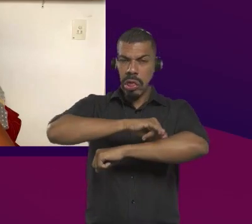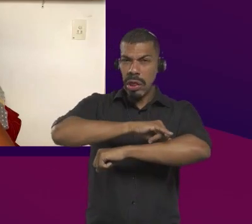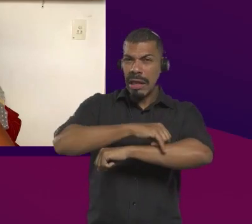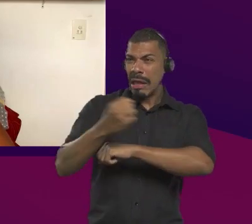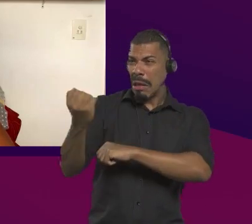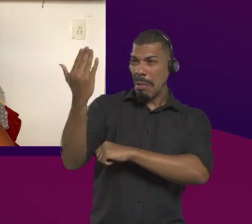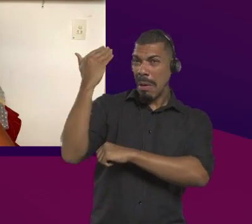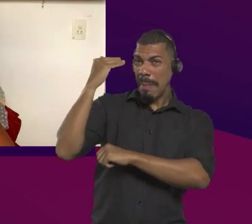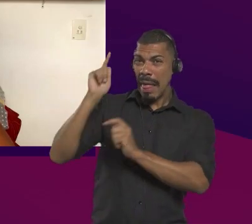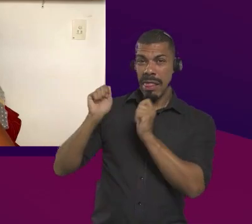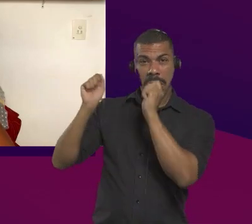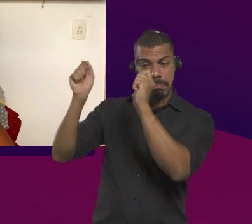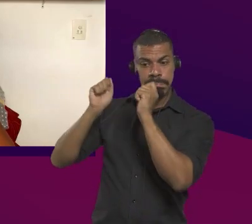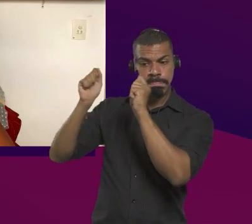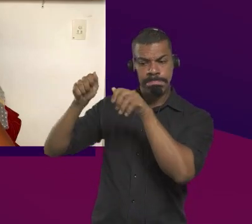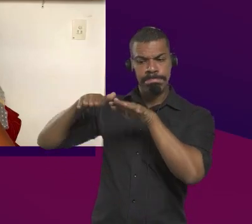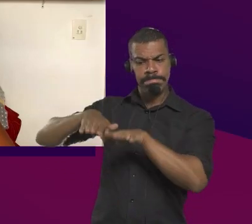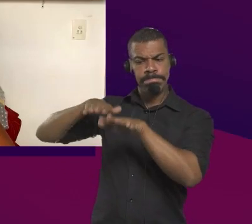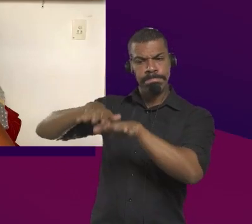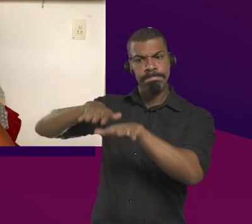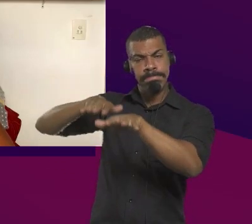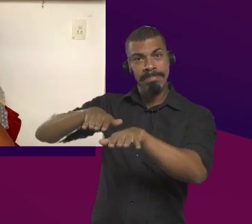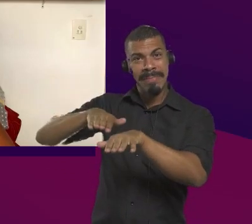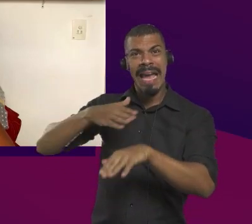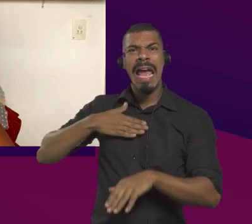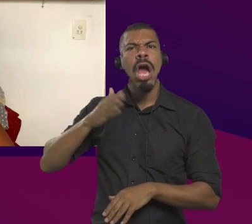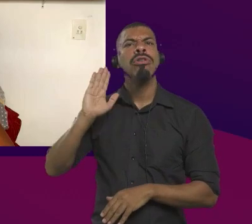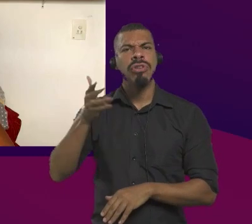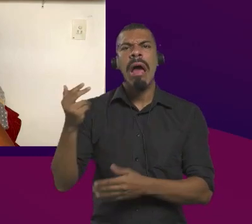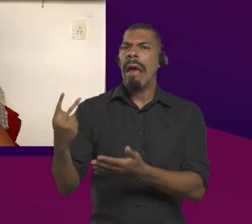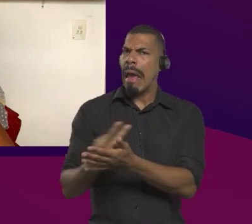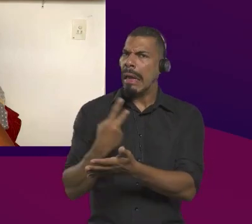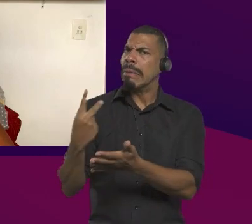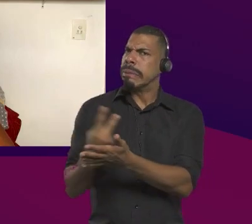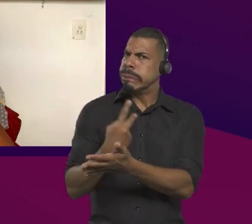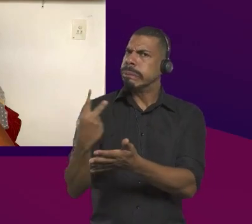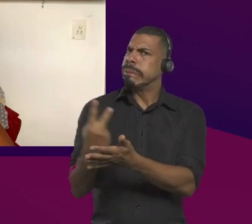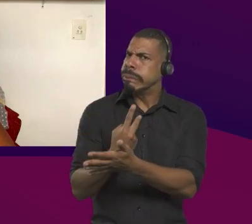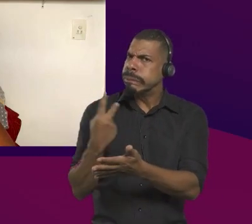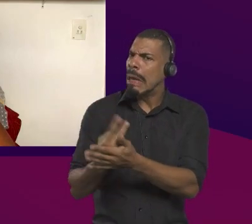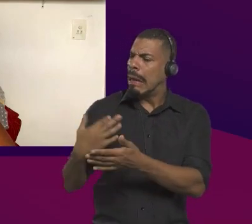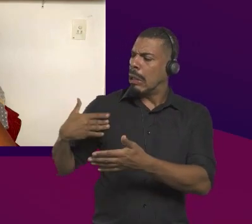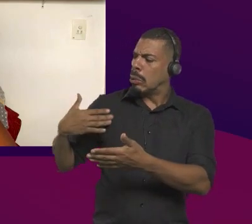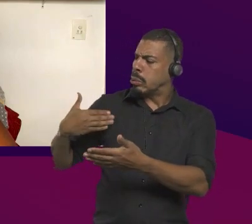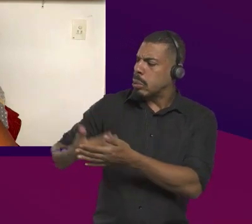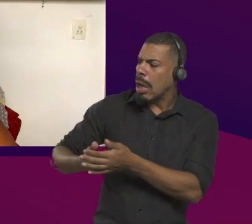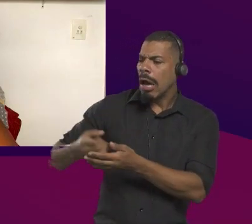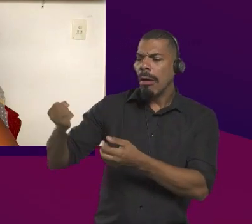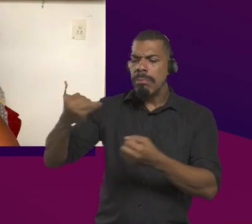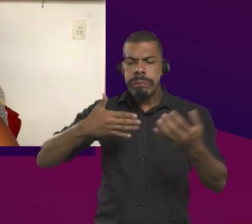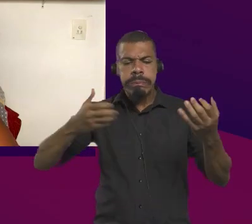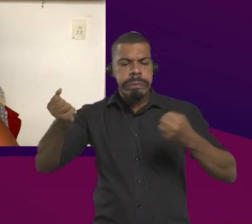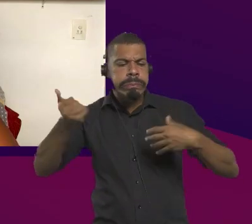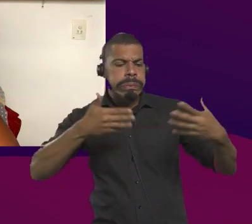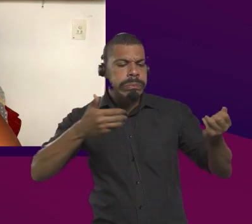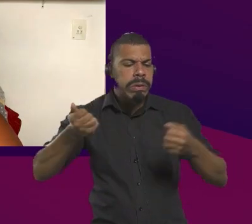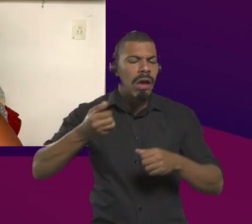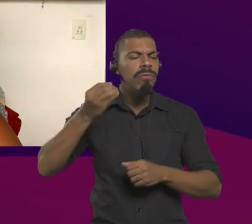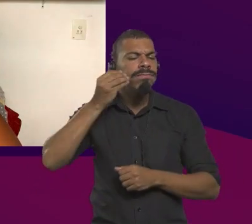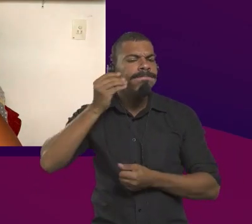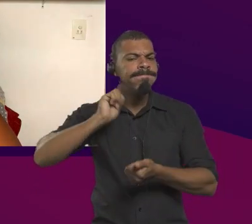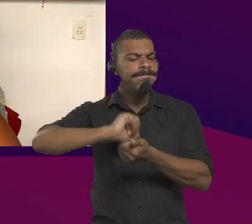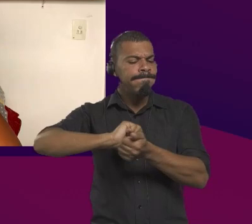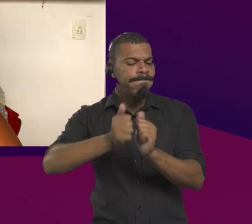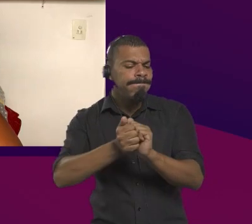muito militante, errei um monte também. E eu fui trazendo o meu assunto, conforme as coisas foram acontecendo na minha vida. Hoje eu falo muito mais sobre